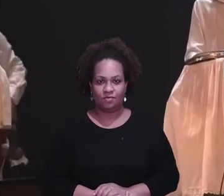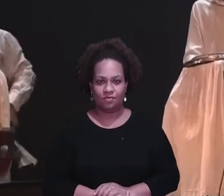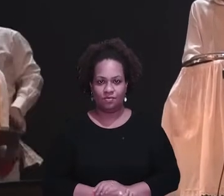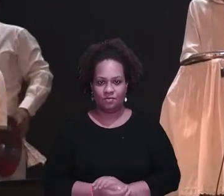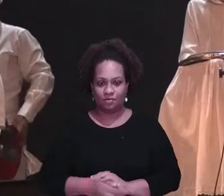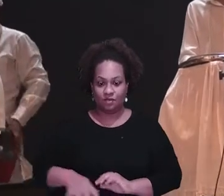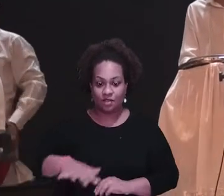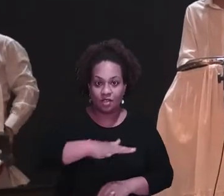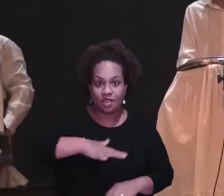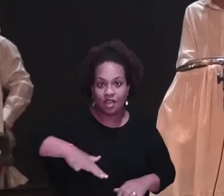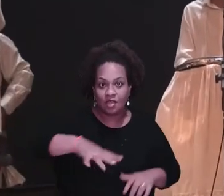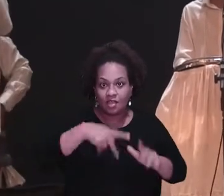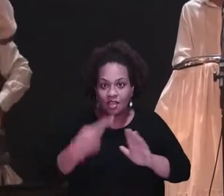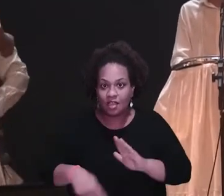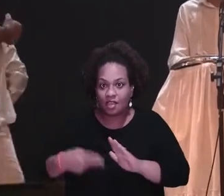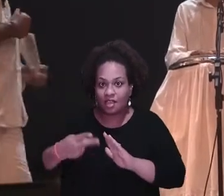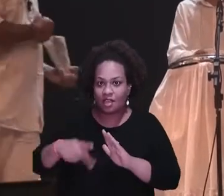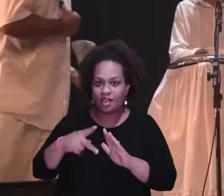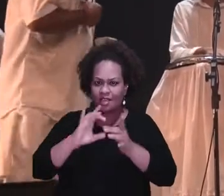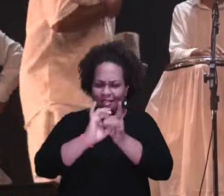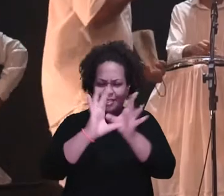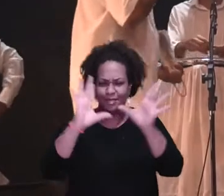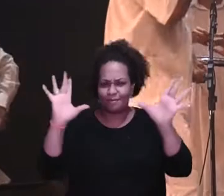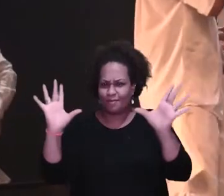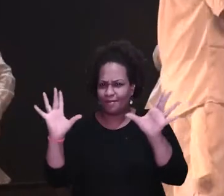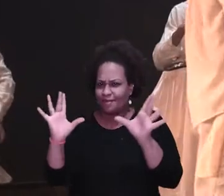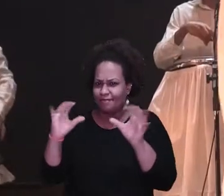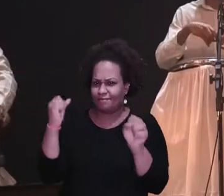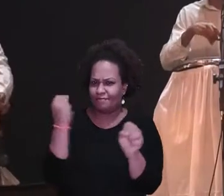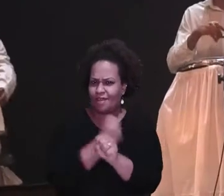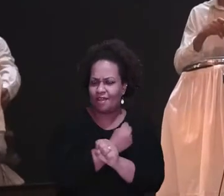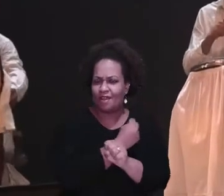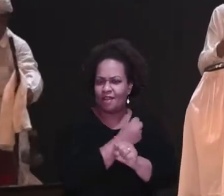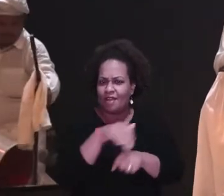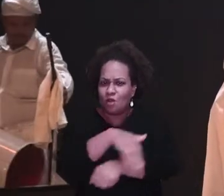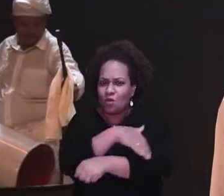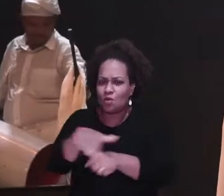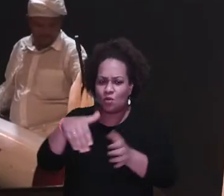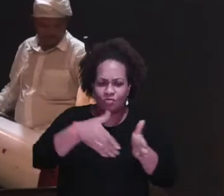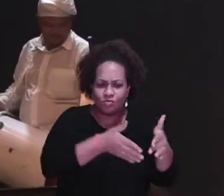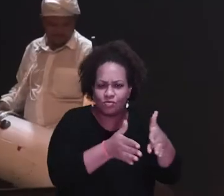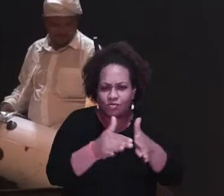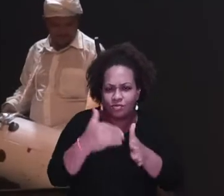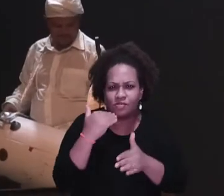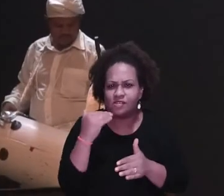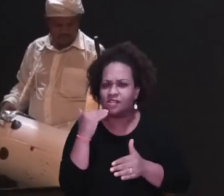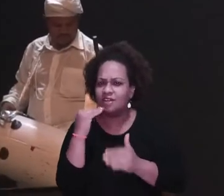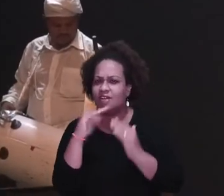e a tem saleh aqui falsa Liberdade vielas becos